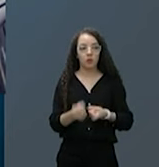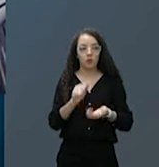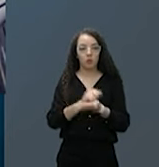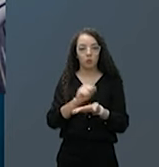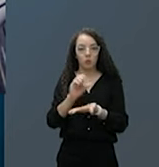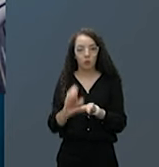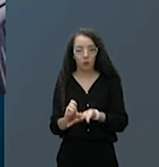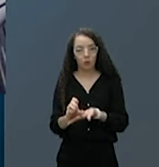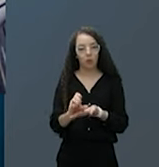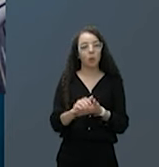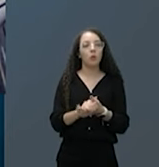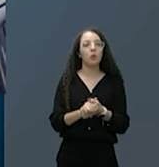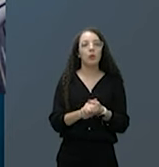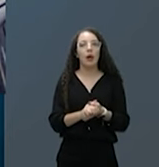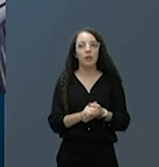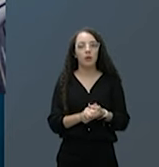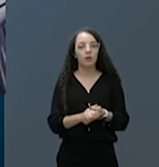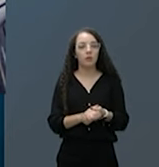discrepa totalmente